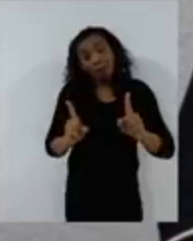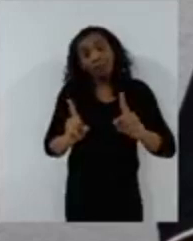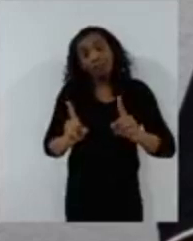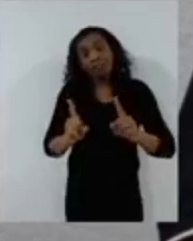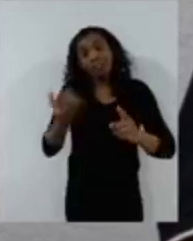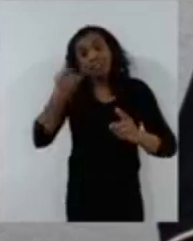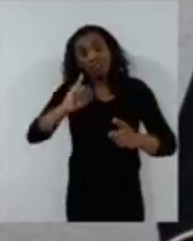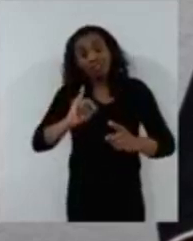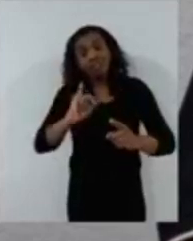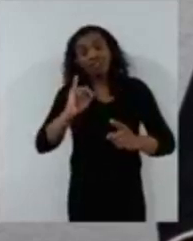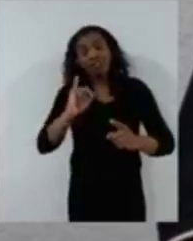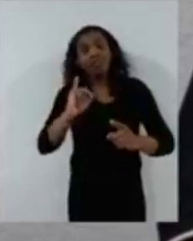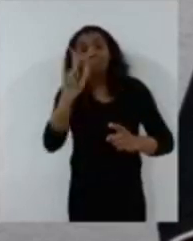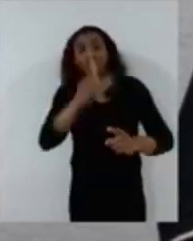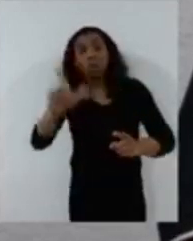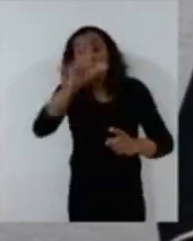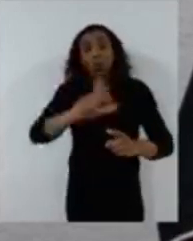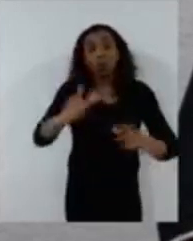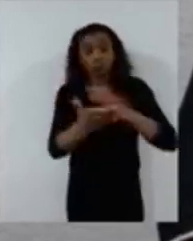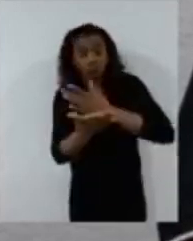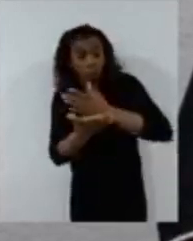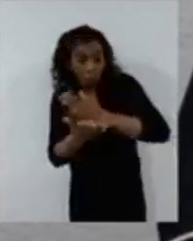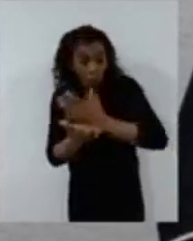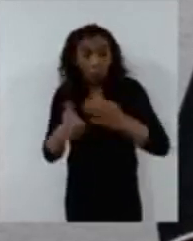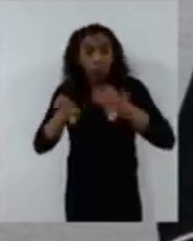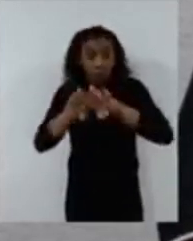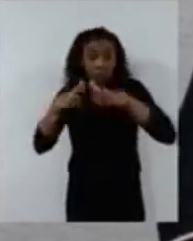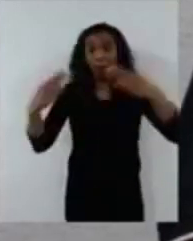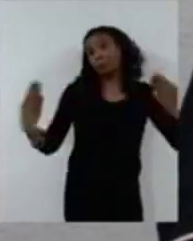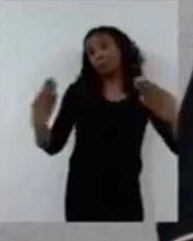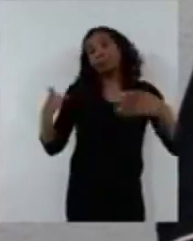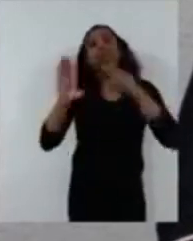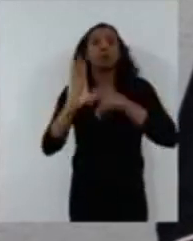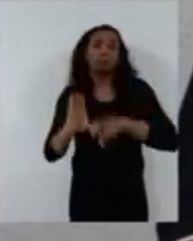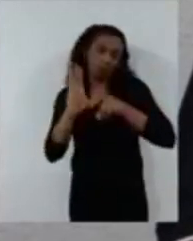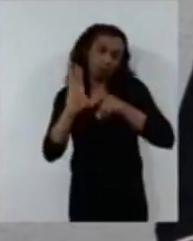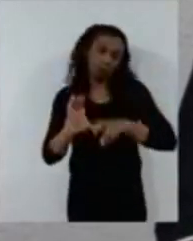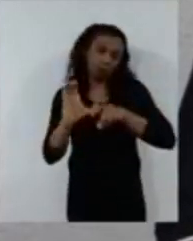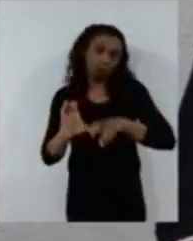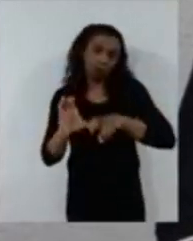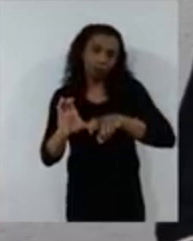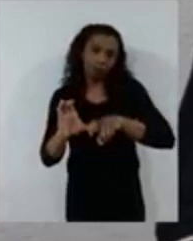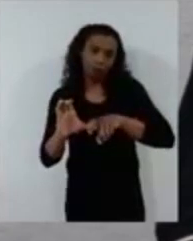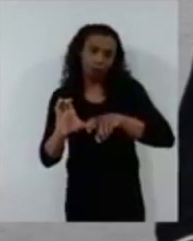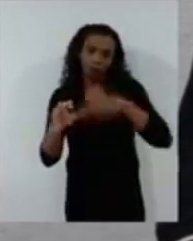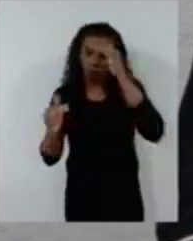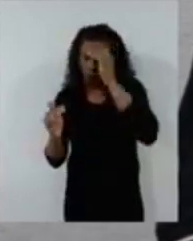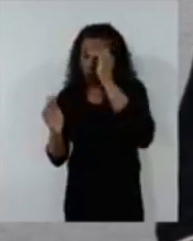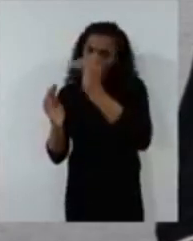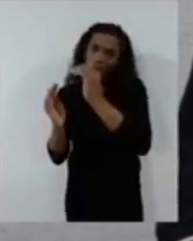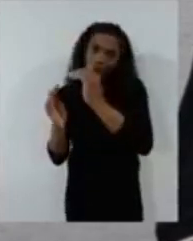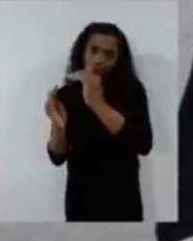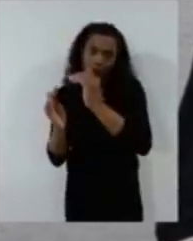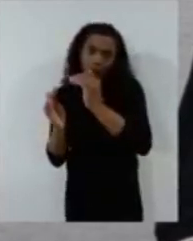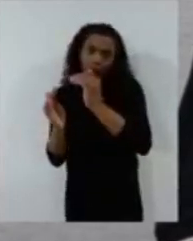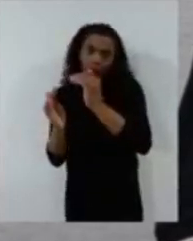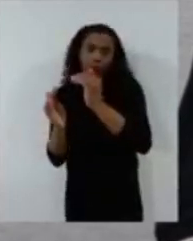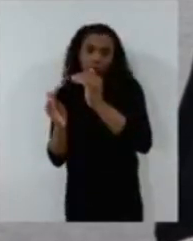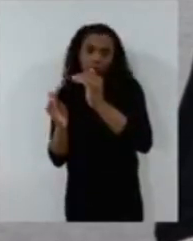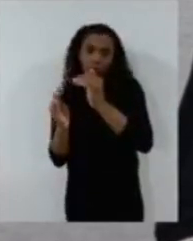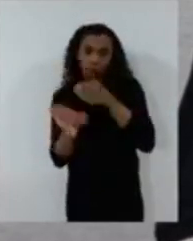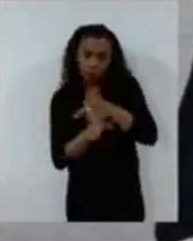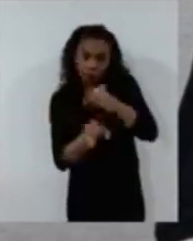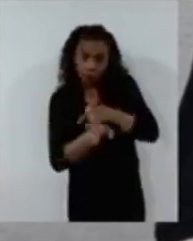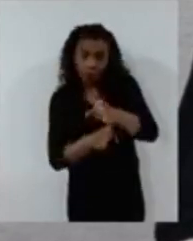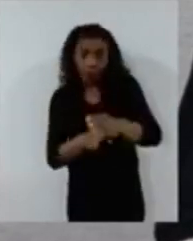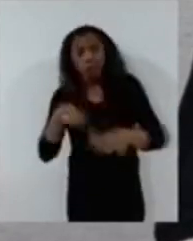dependendo do que nós estamos fazendo. Pode ser que numa próxima reunião que a gente tenha que fechar tudo. Pode ser que a gente